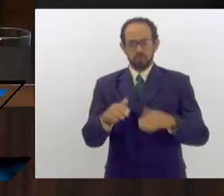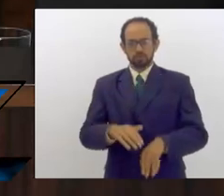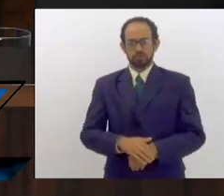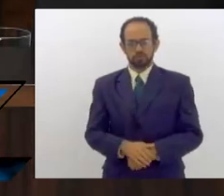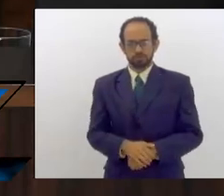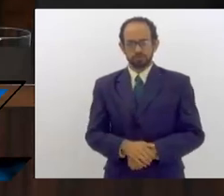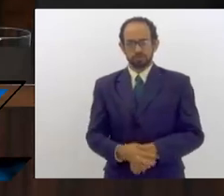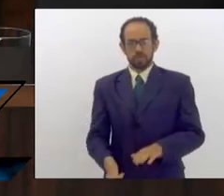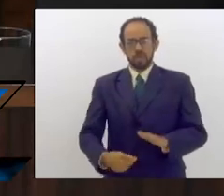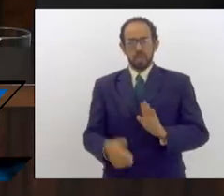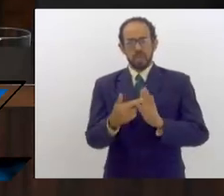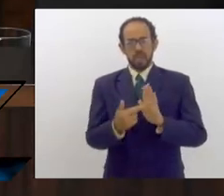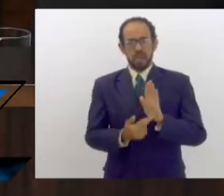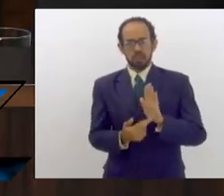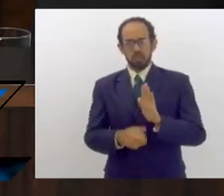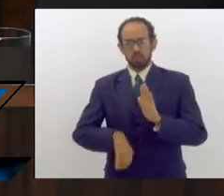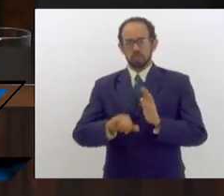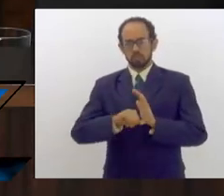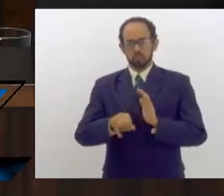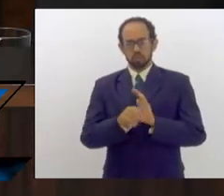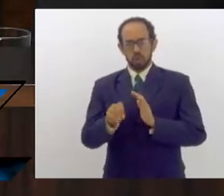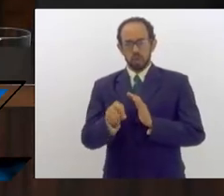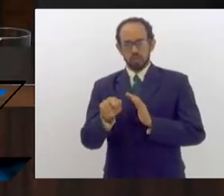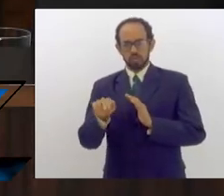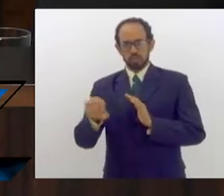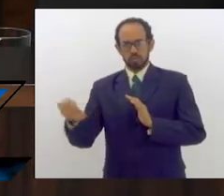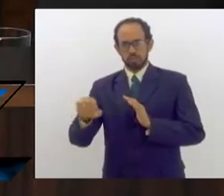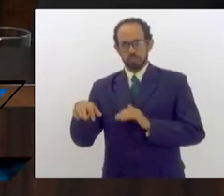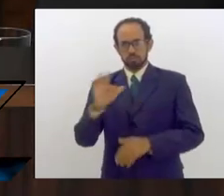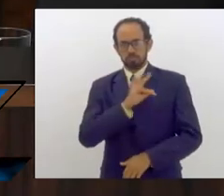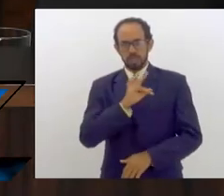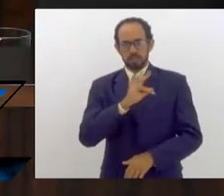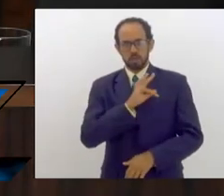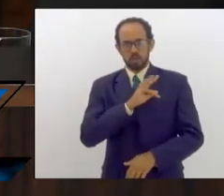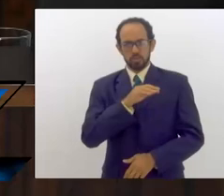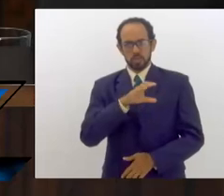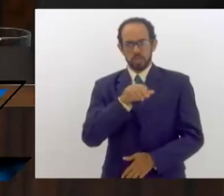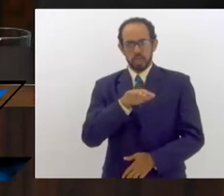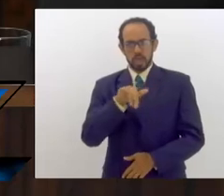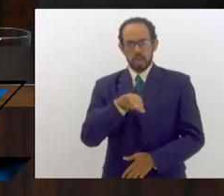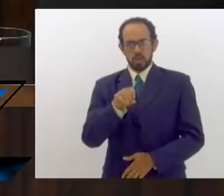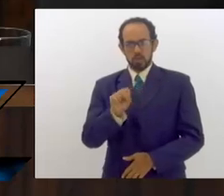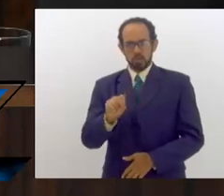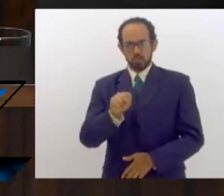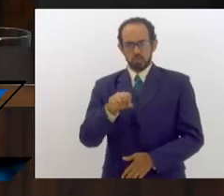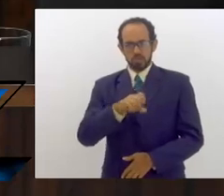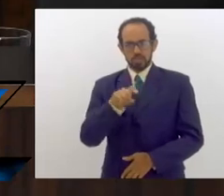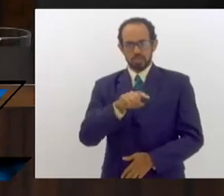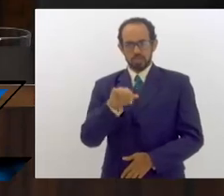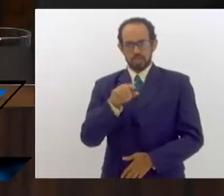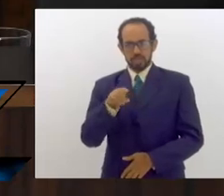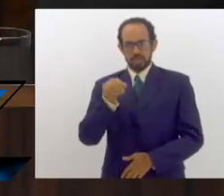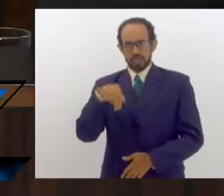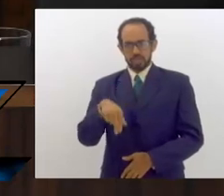relatores deputados Jorge Felipe Neto Marta Rocha Carlos Macedo e deputadas